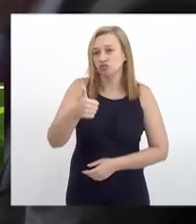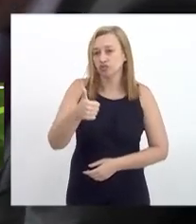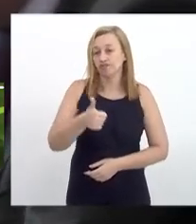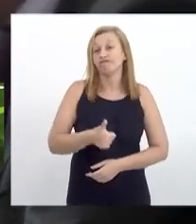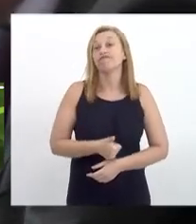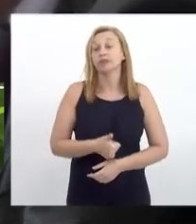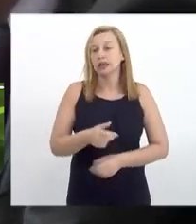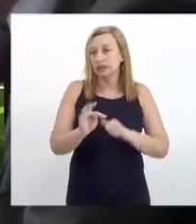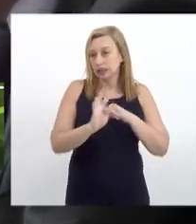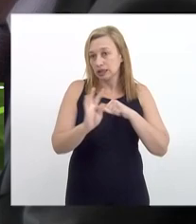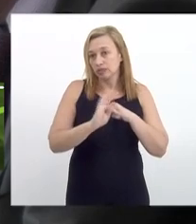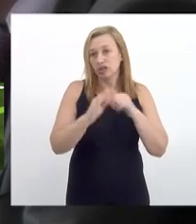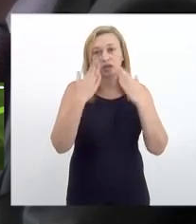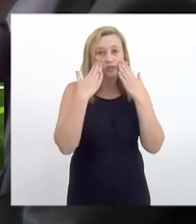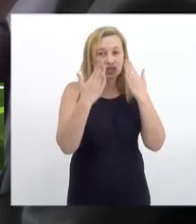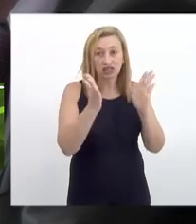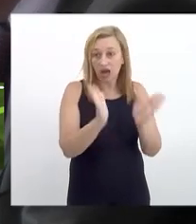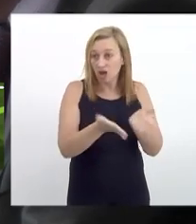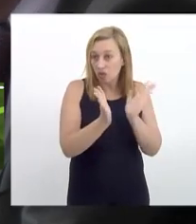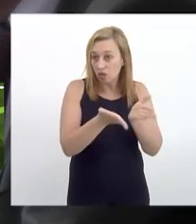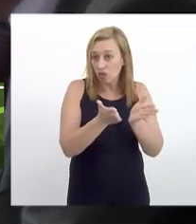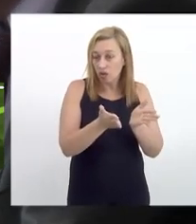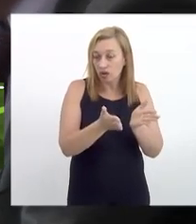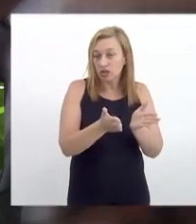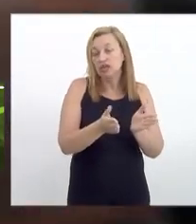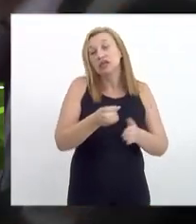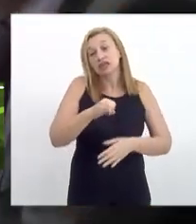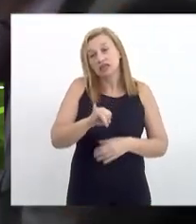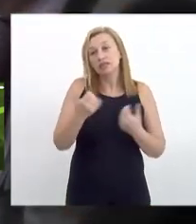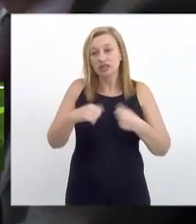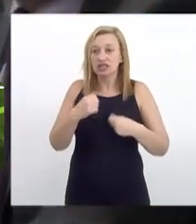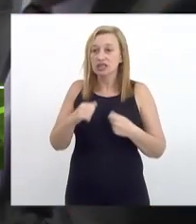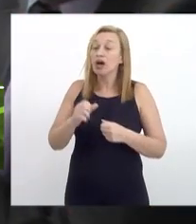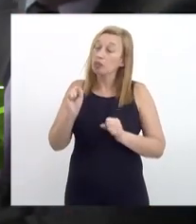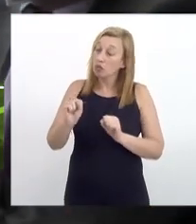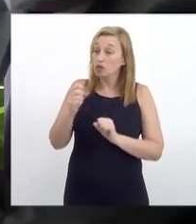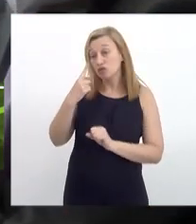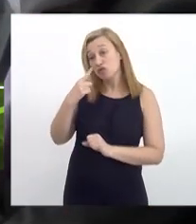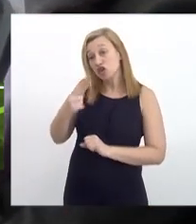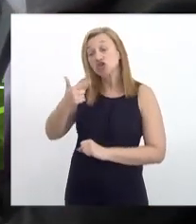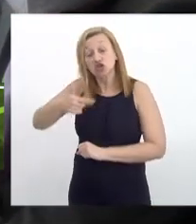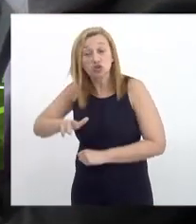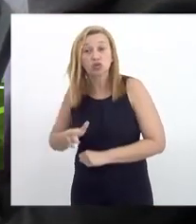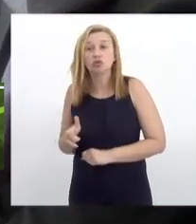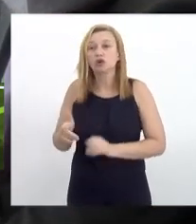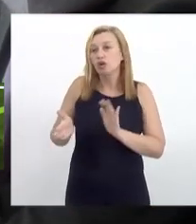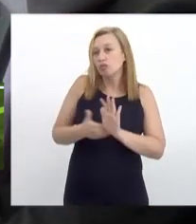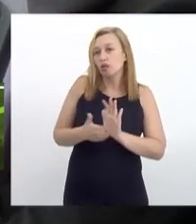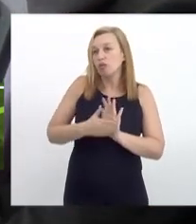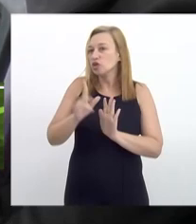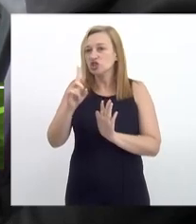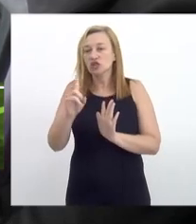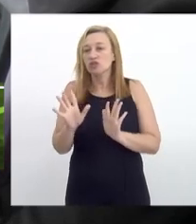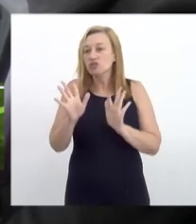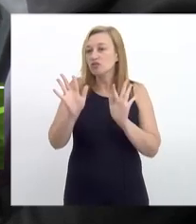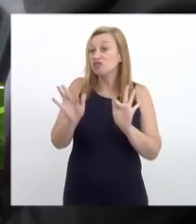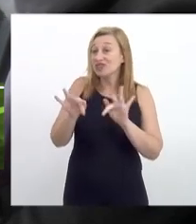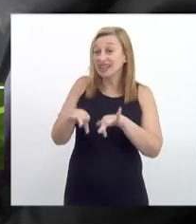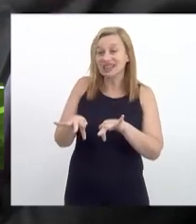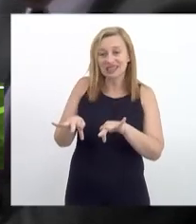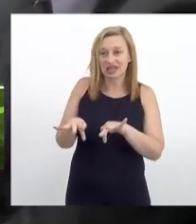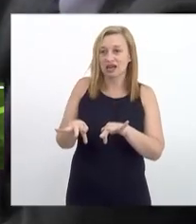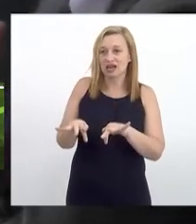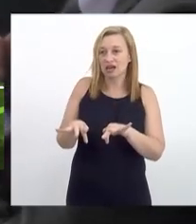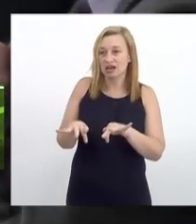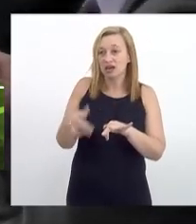tecnicamente eu posso apresentar o plano agora e se necessário eu for ainda posso rever eu estou propondo não fechar as portas estou propondo abrir